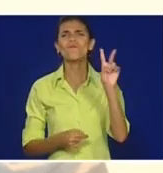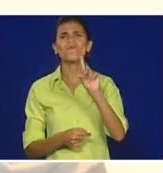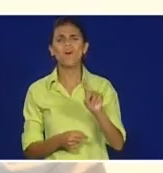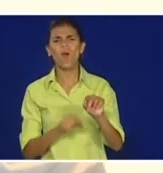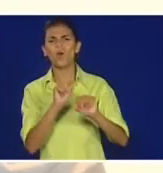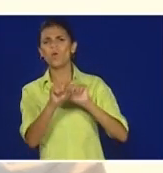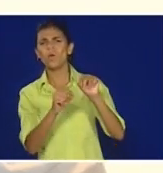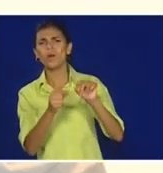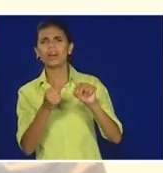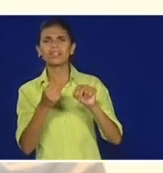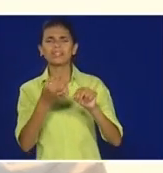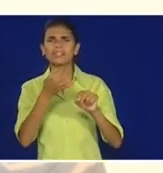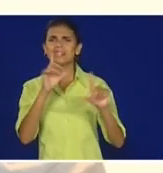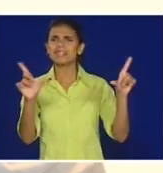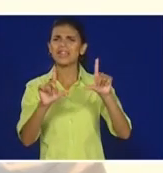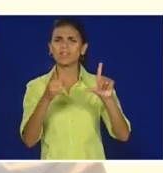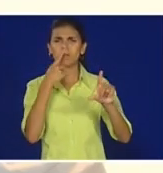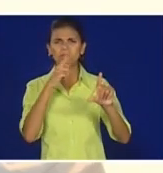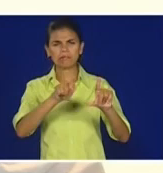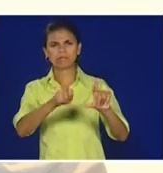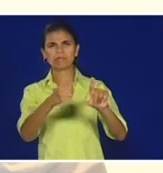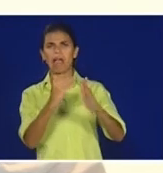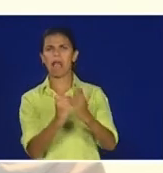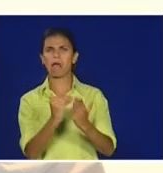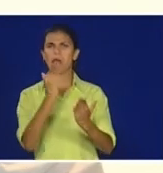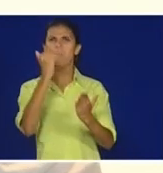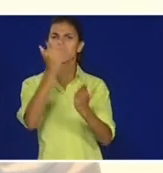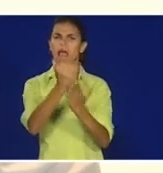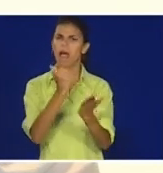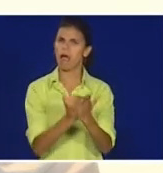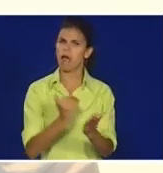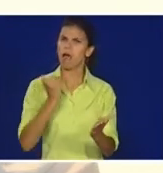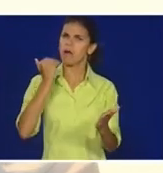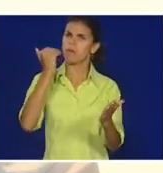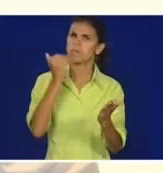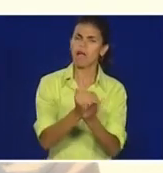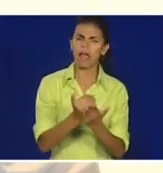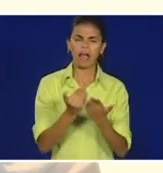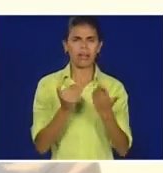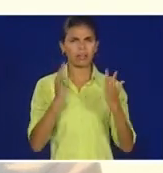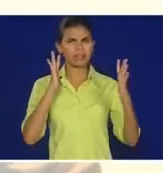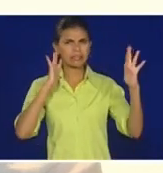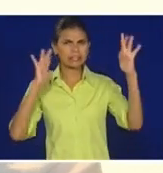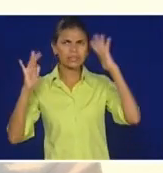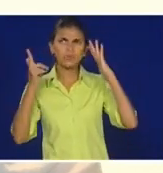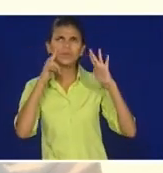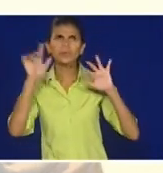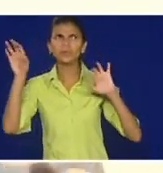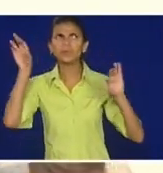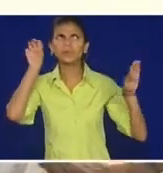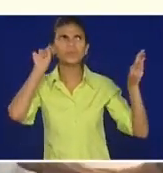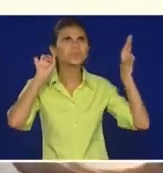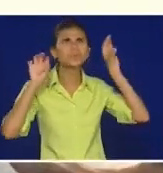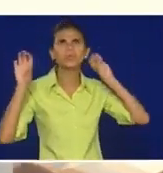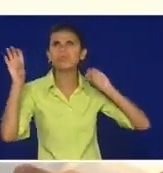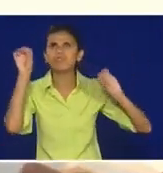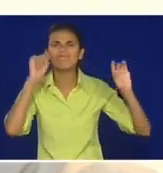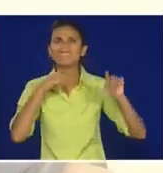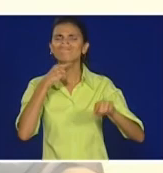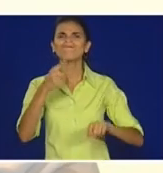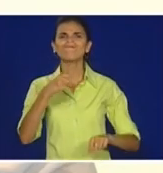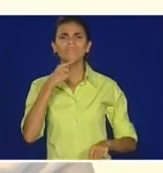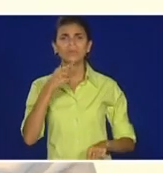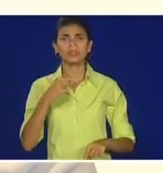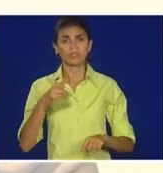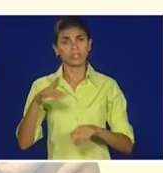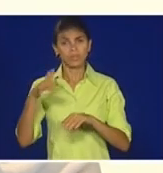do áudio das televisões não é muito boa. Principalmente as altas frequências a gente não capta